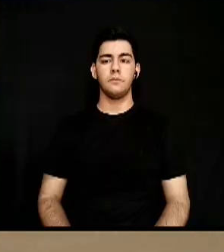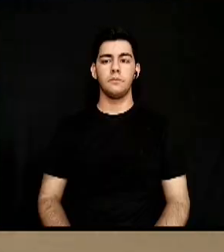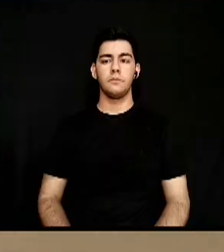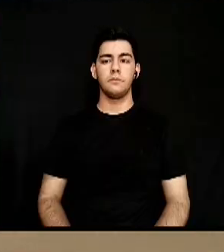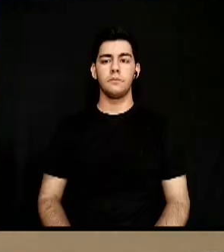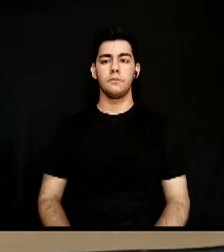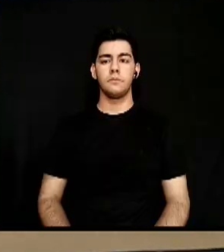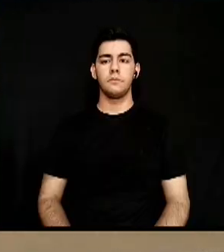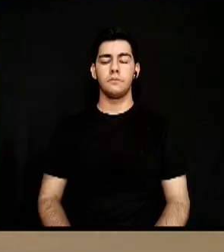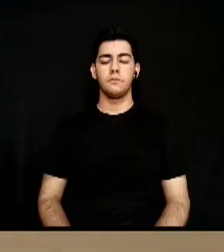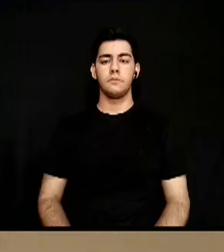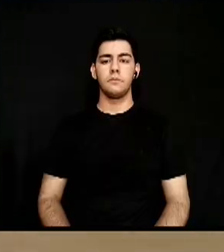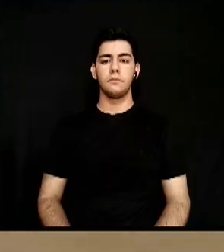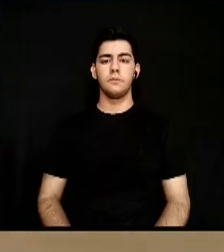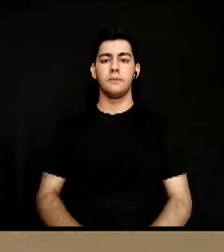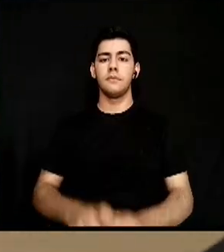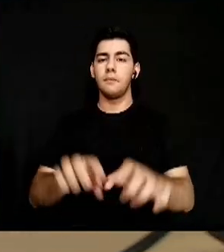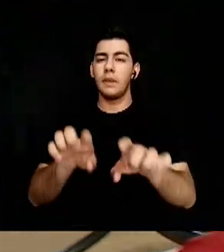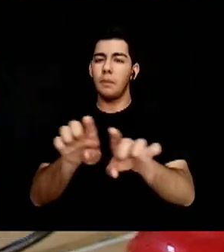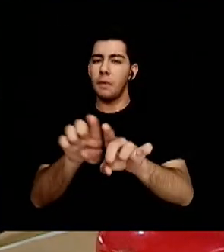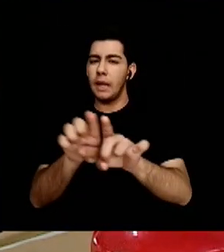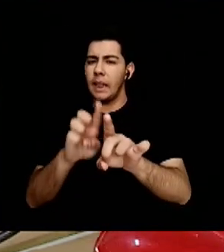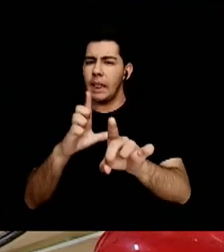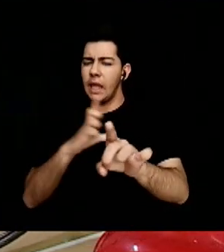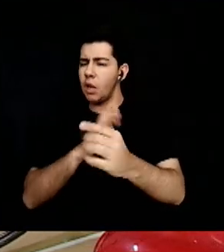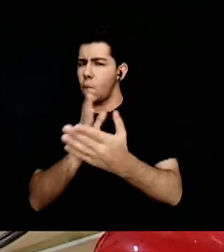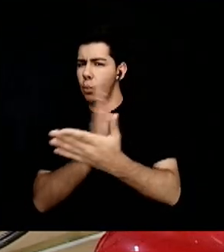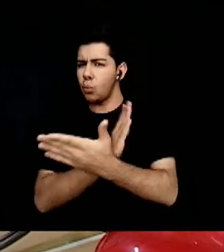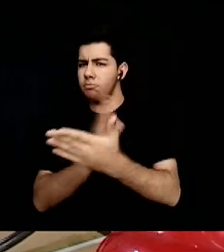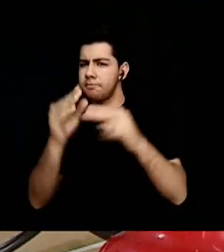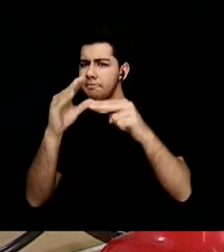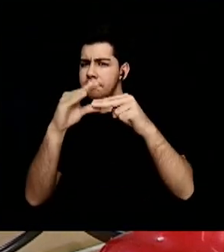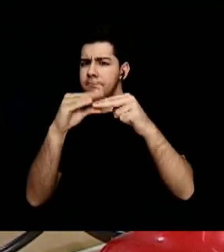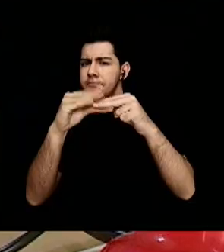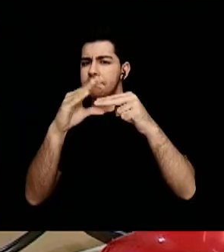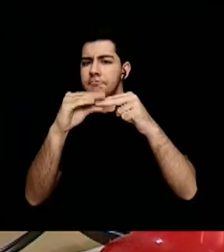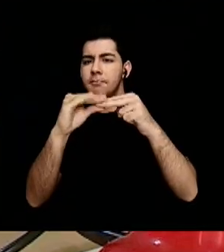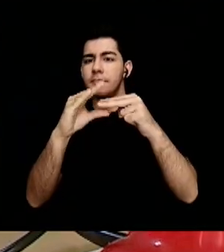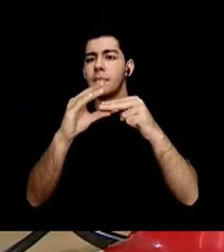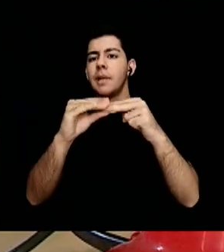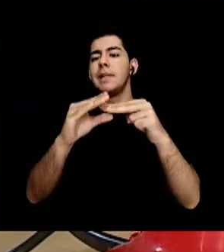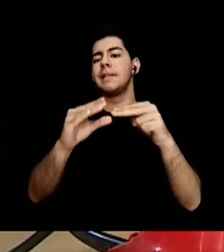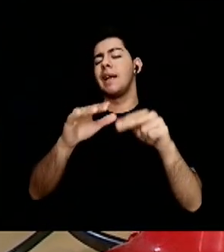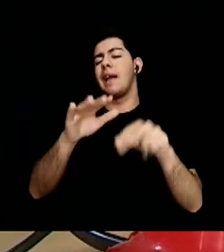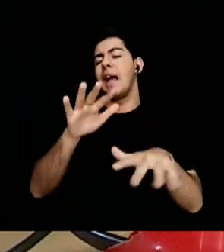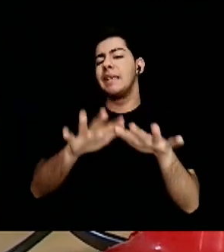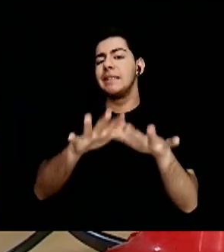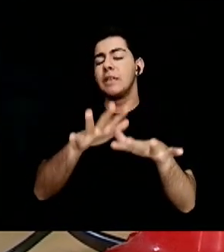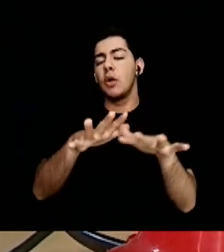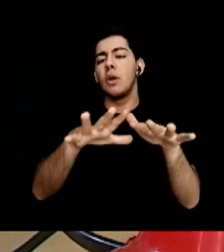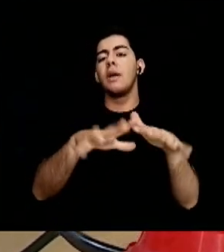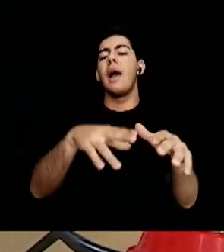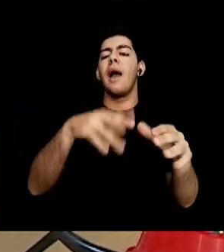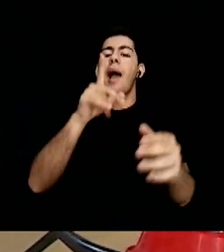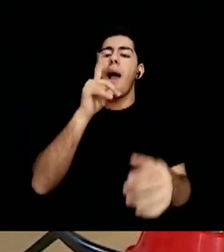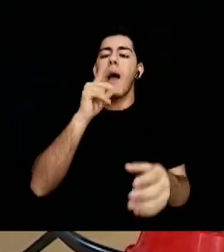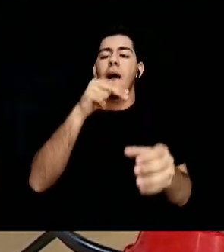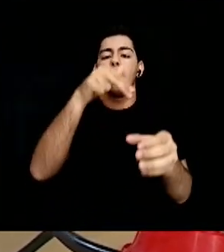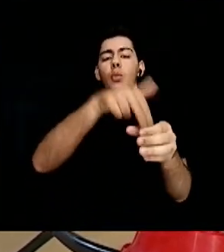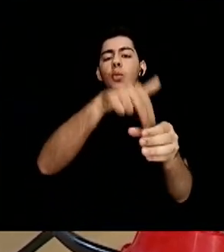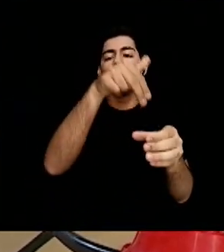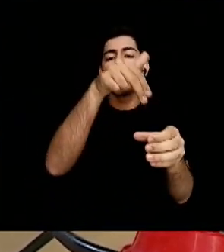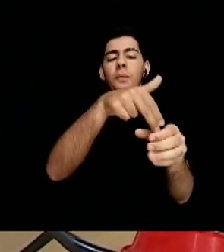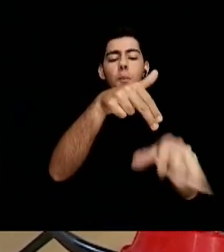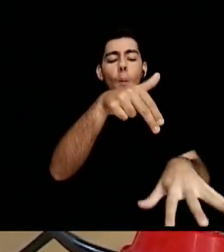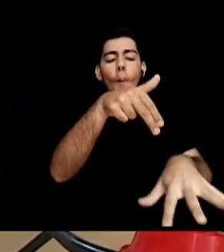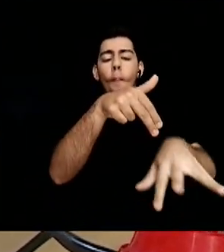Tem alguns pincéis que eles carregam um pouco mais de água. E aí você vai ter que se adaptar, tá?